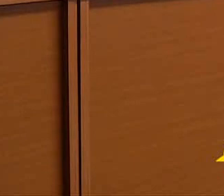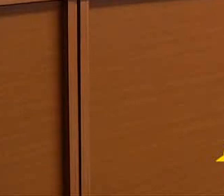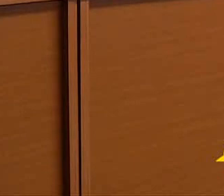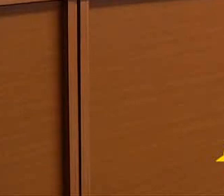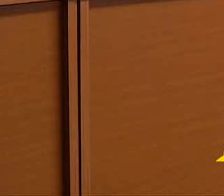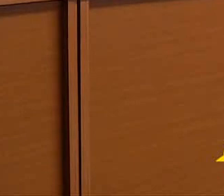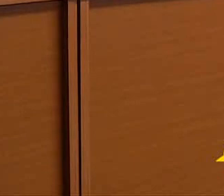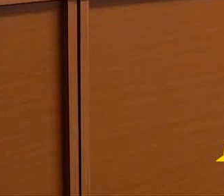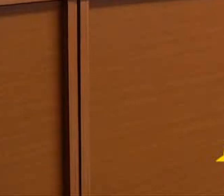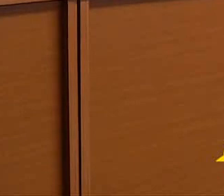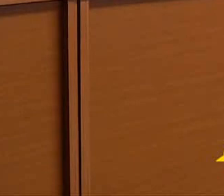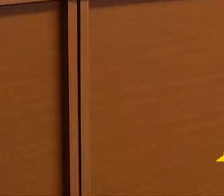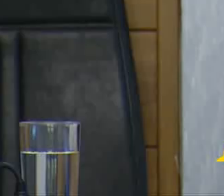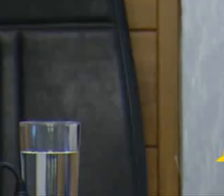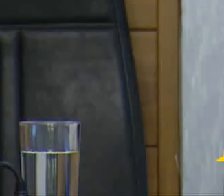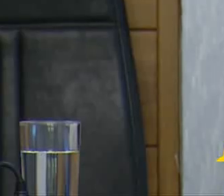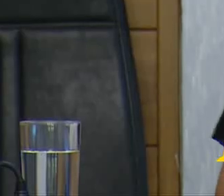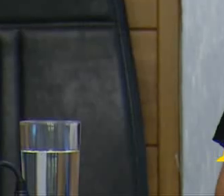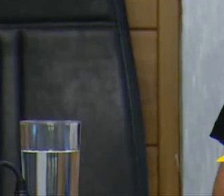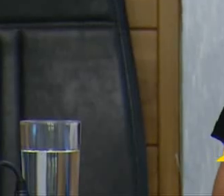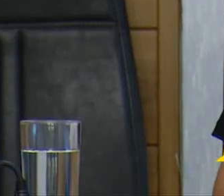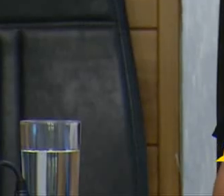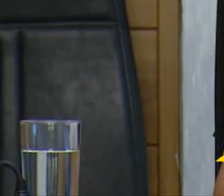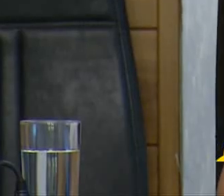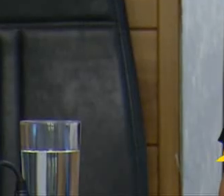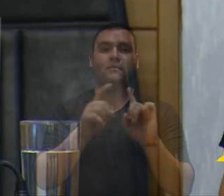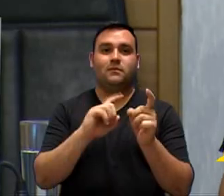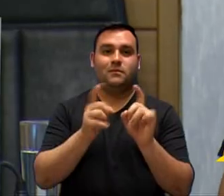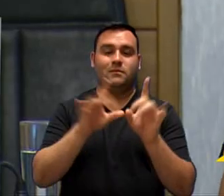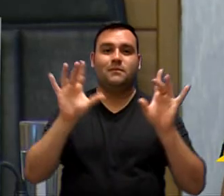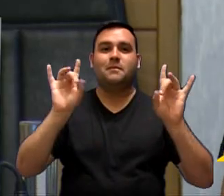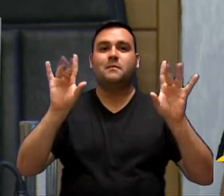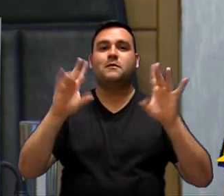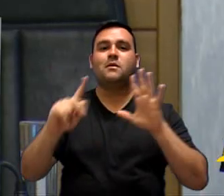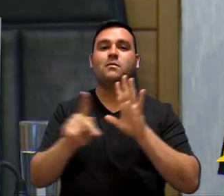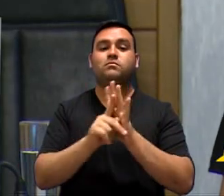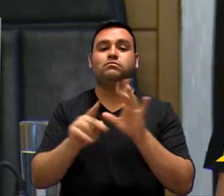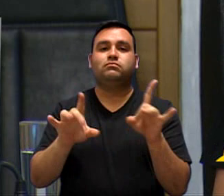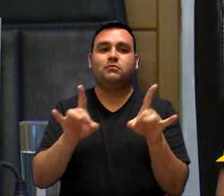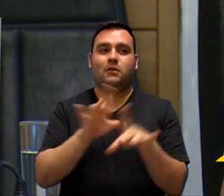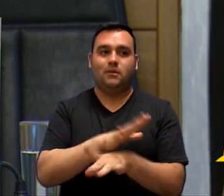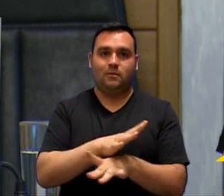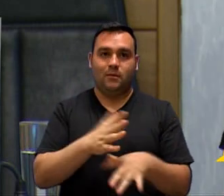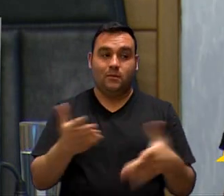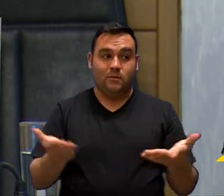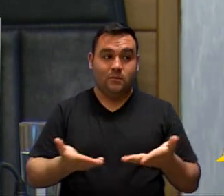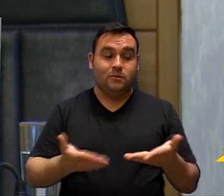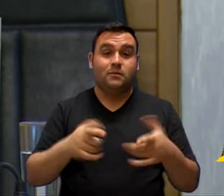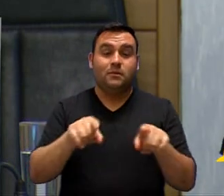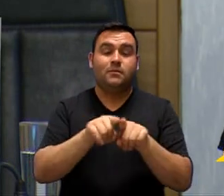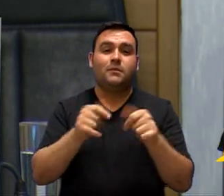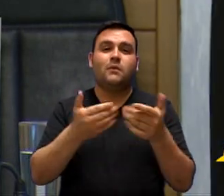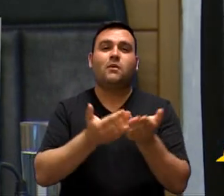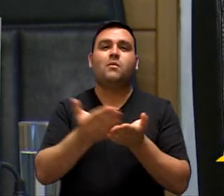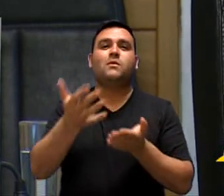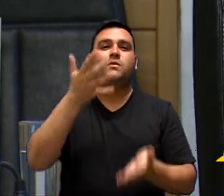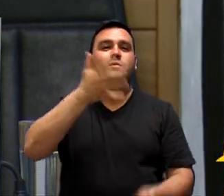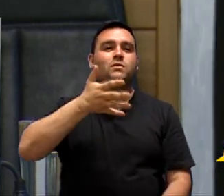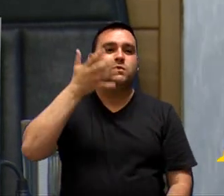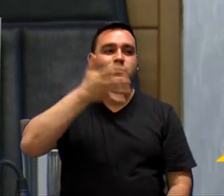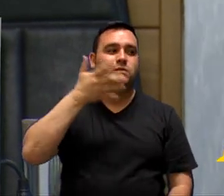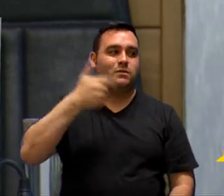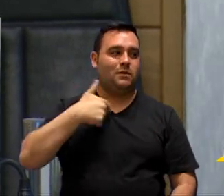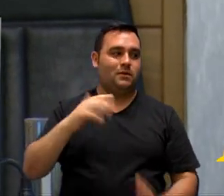Agora, a gente vai começar a sessão solene de encerramento. E eu queria começar com um discurso